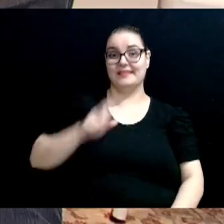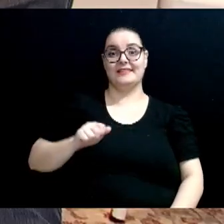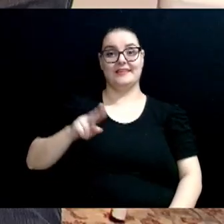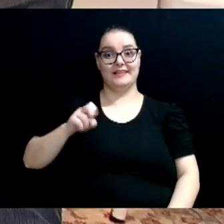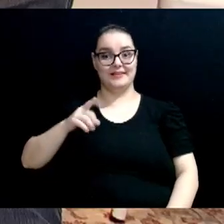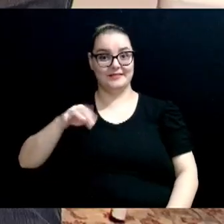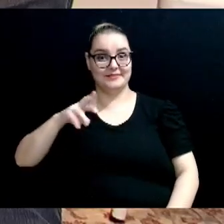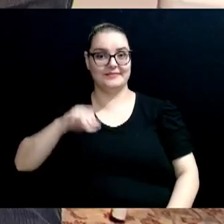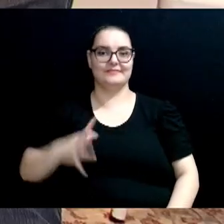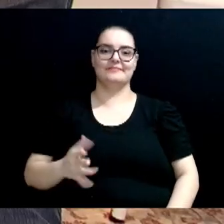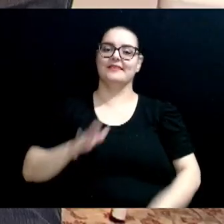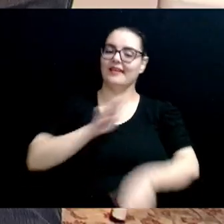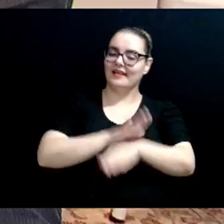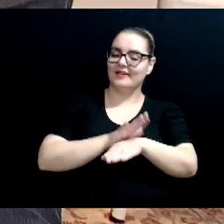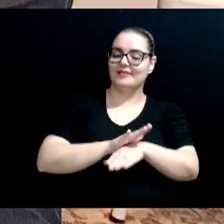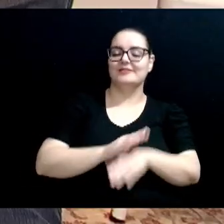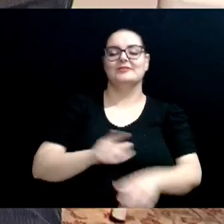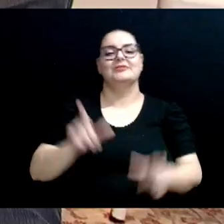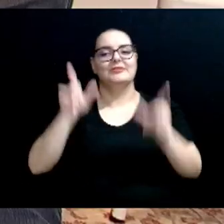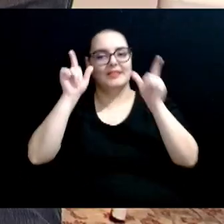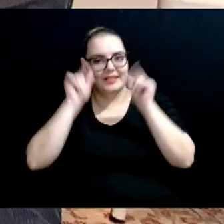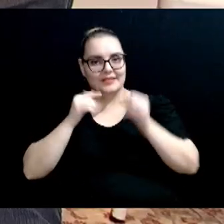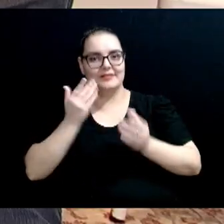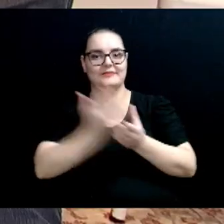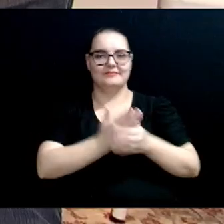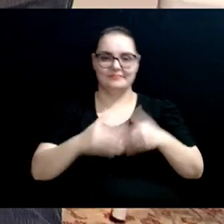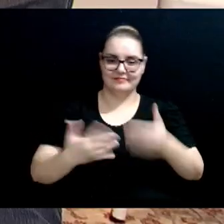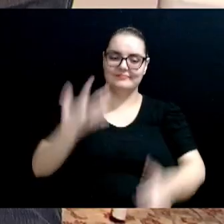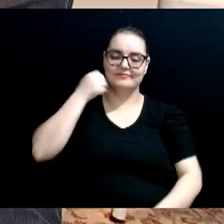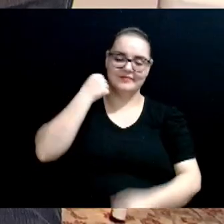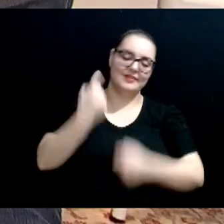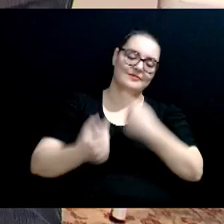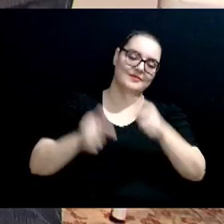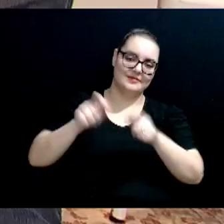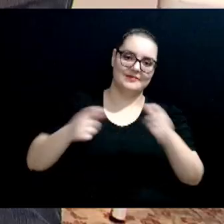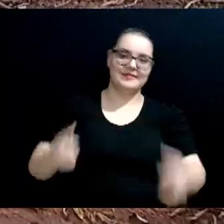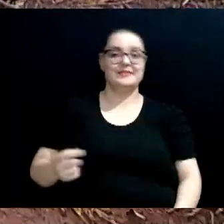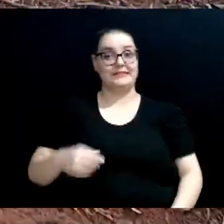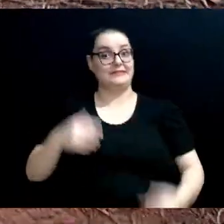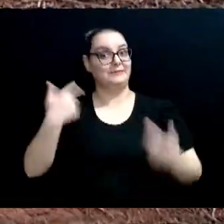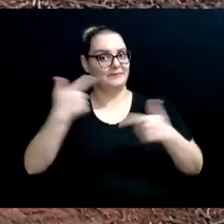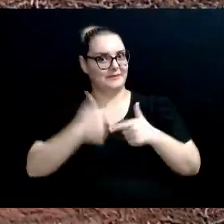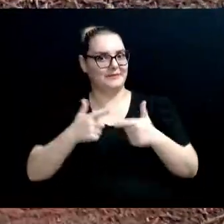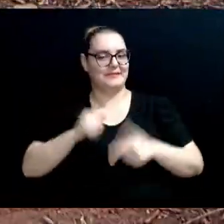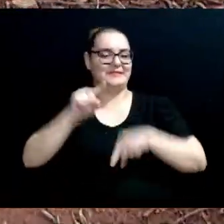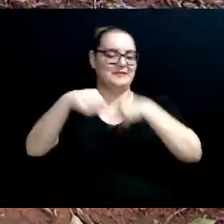desmistificar o processo de adoção, que é um tabu para algumas pessoas. Até o próximo programa.